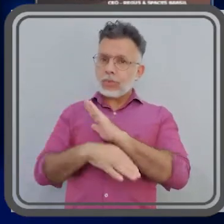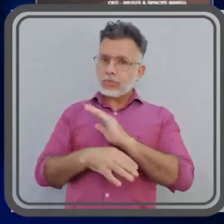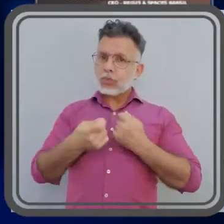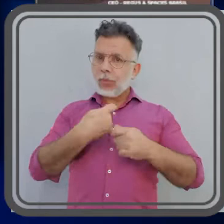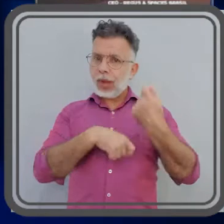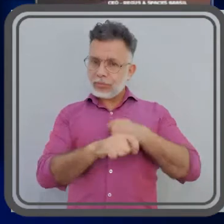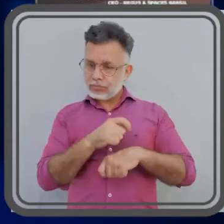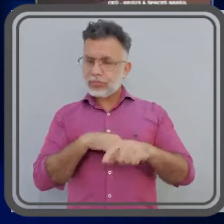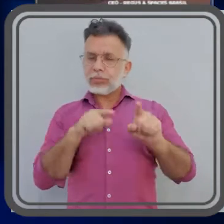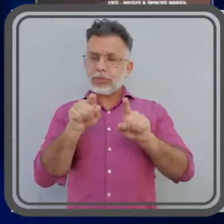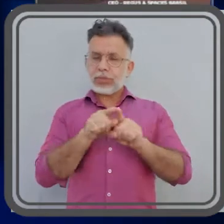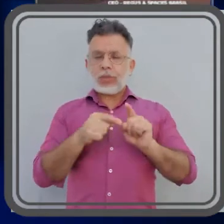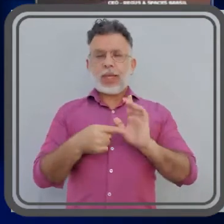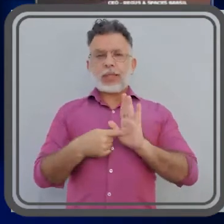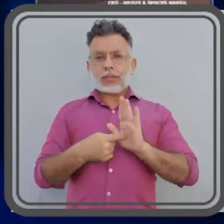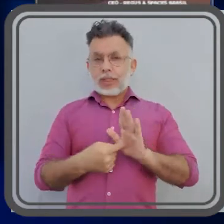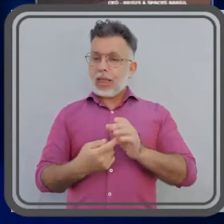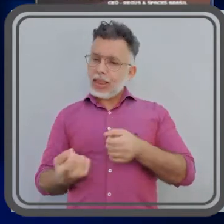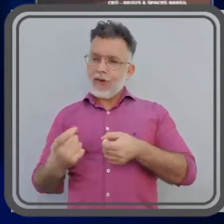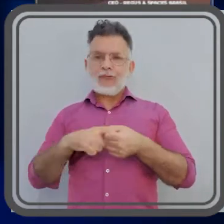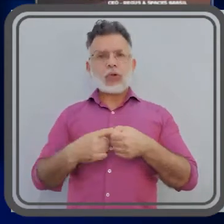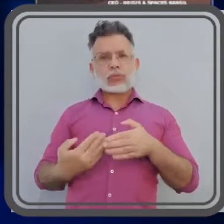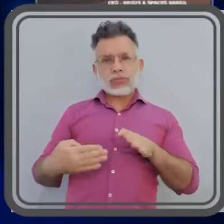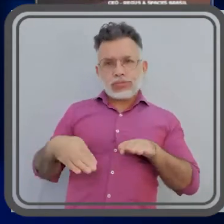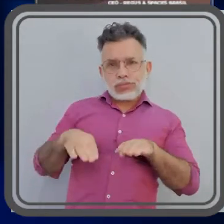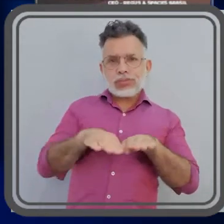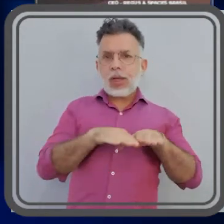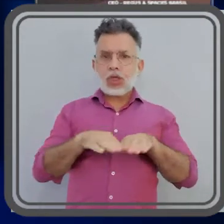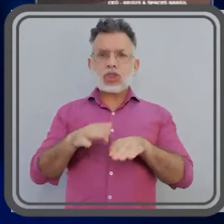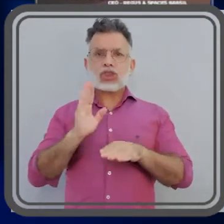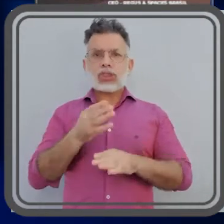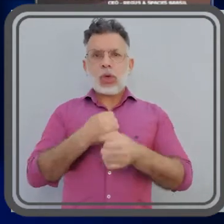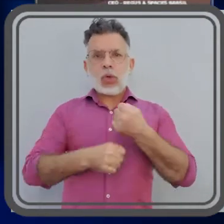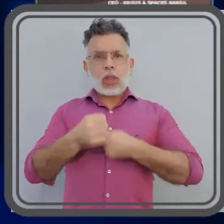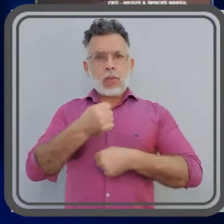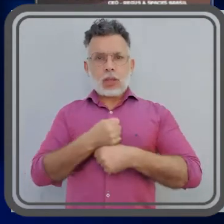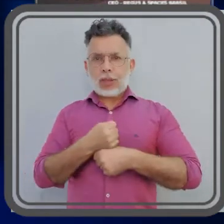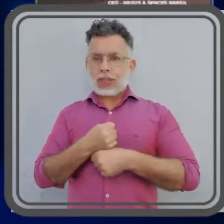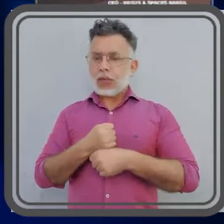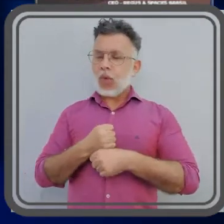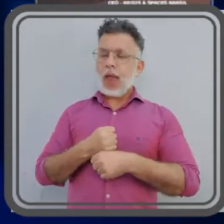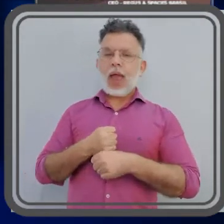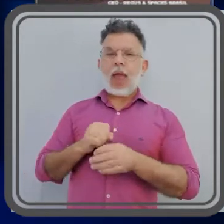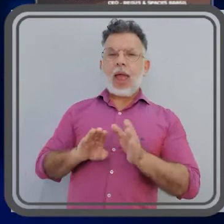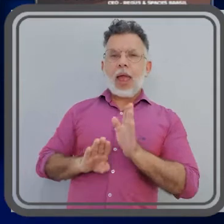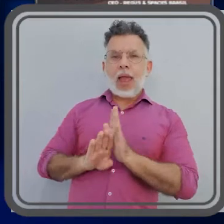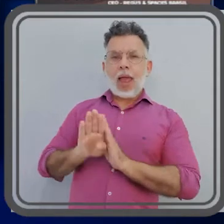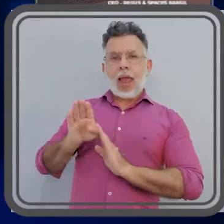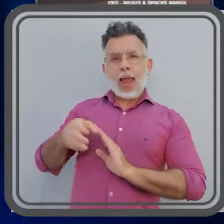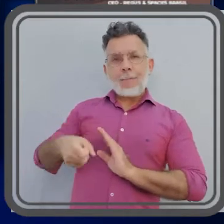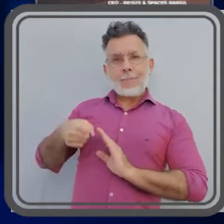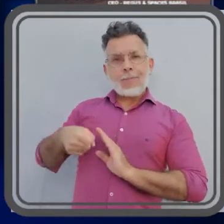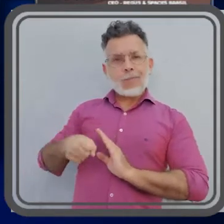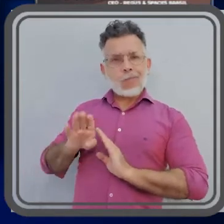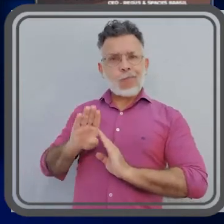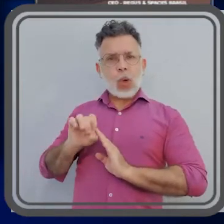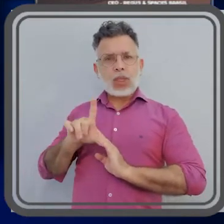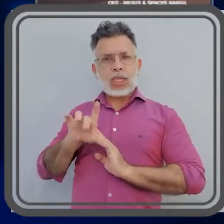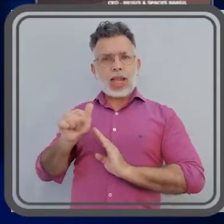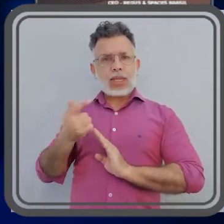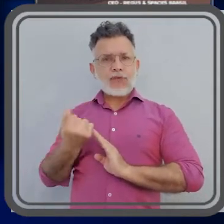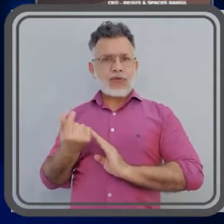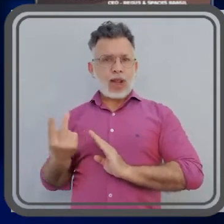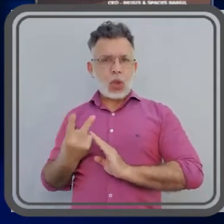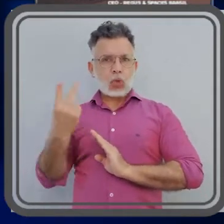se antecipou também na retomada, né? Já ano passado, a Bolsa retomou bastante.